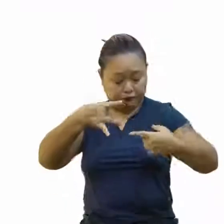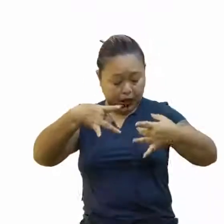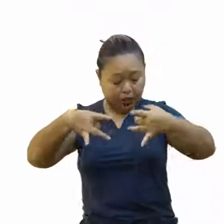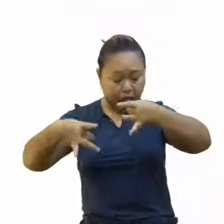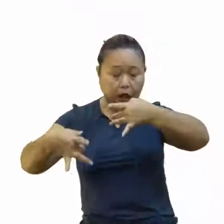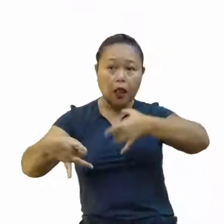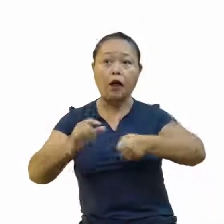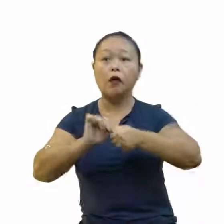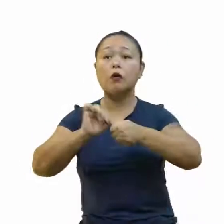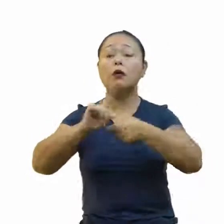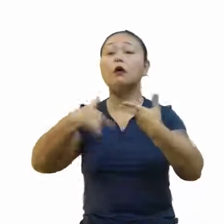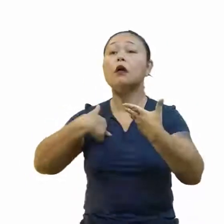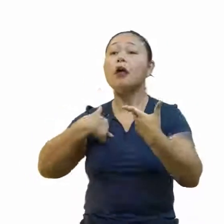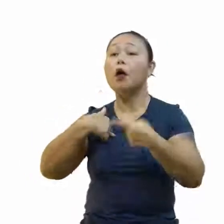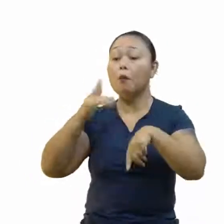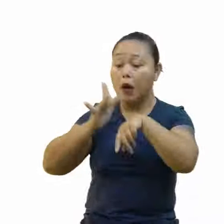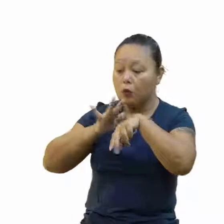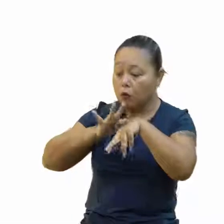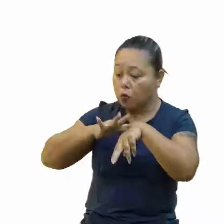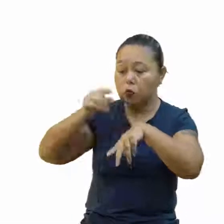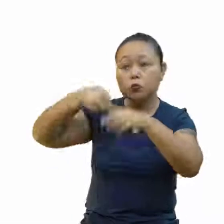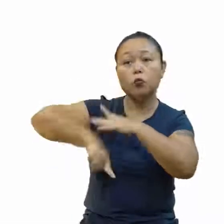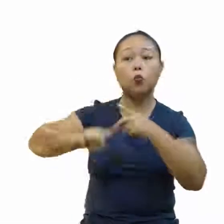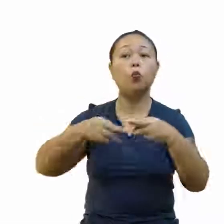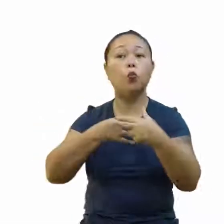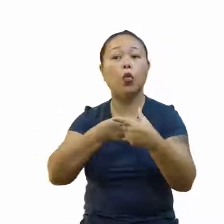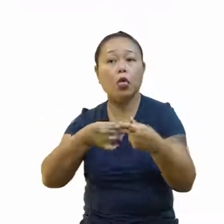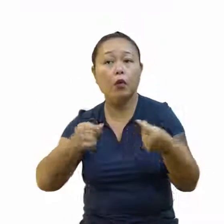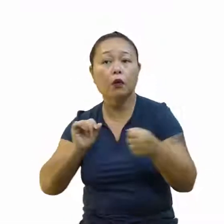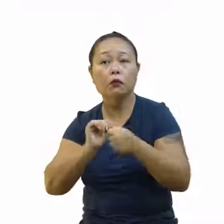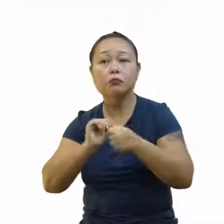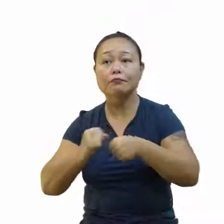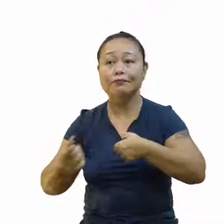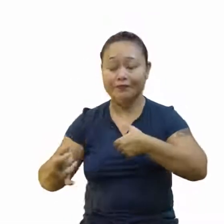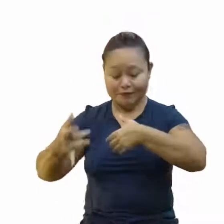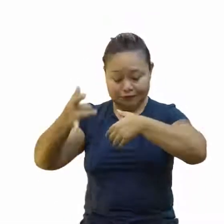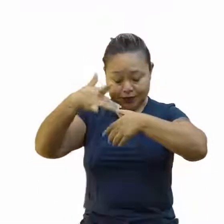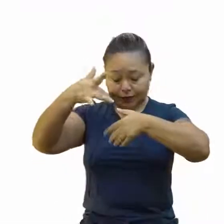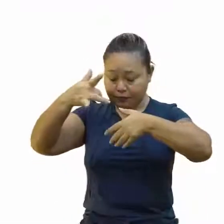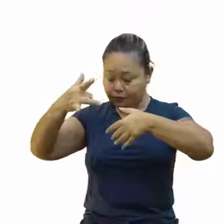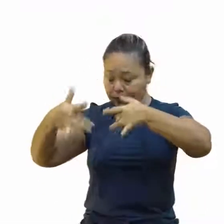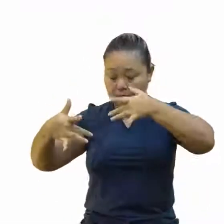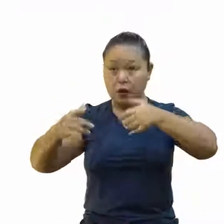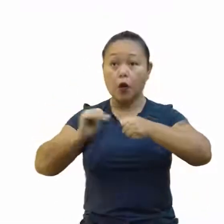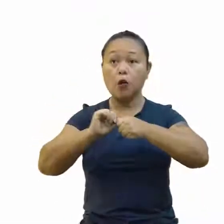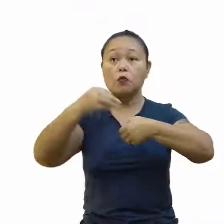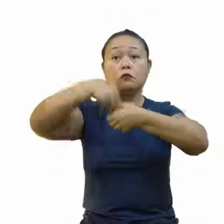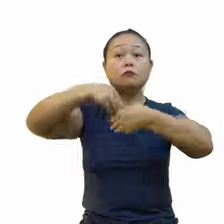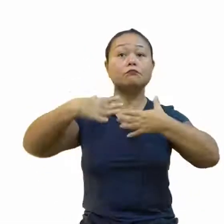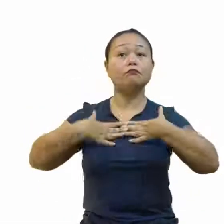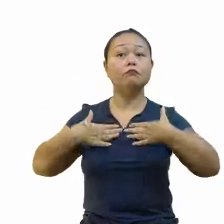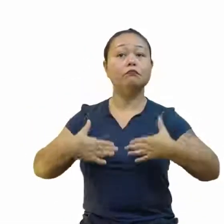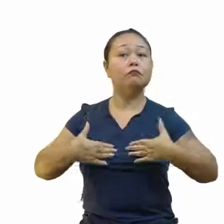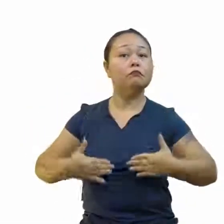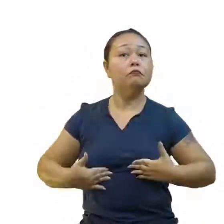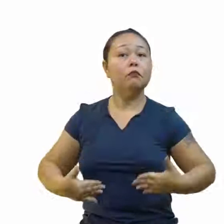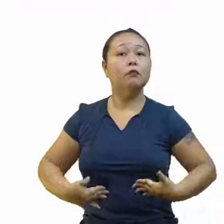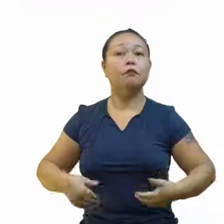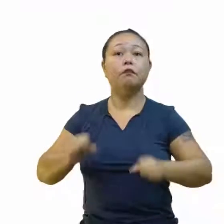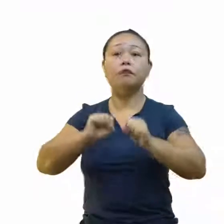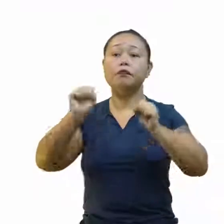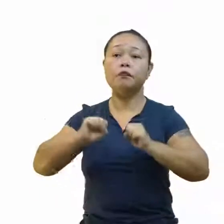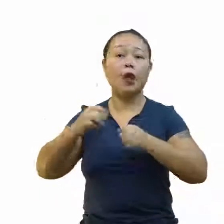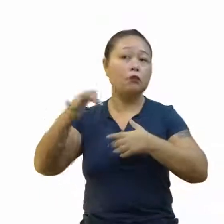doença crônico-degenerativa, ela pode afetar todos os nossos sistemas corporais, como, por exemplo, o sistema